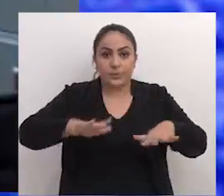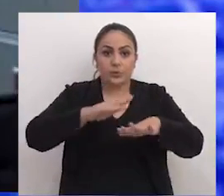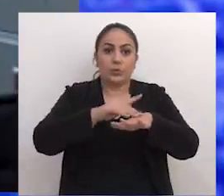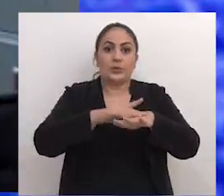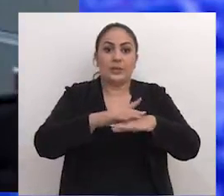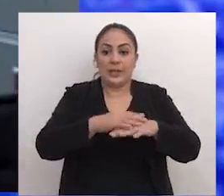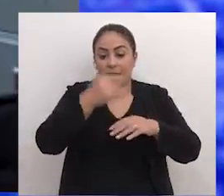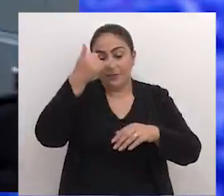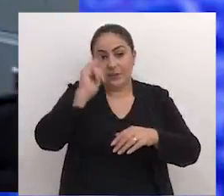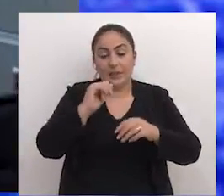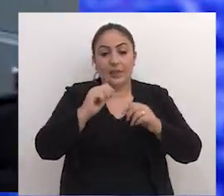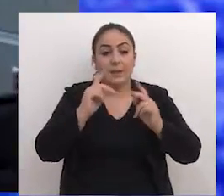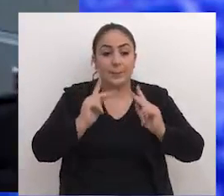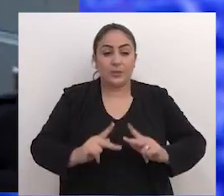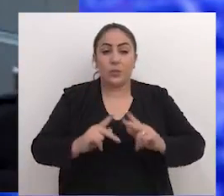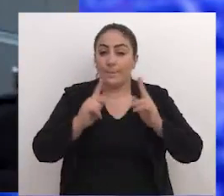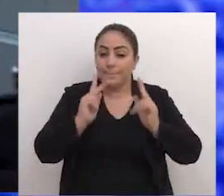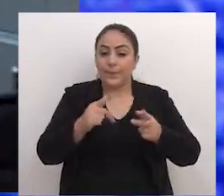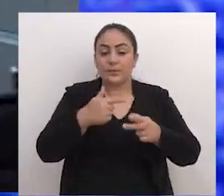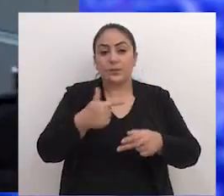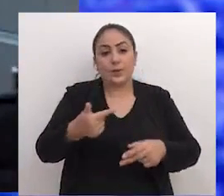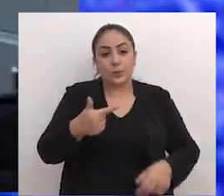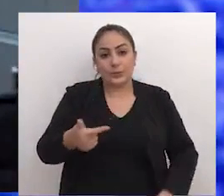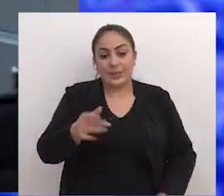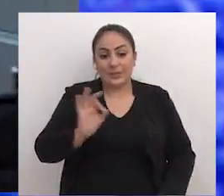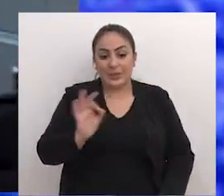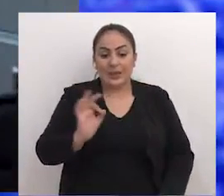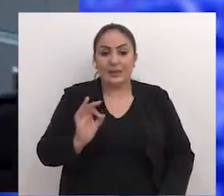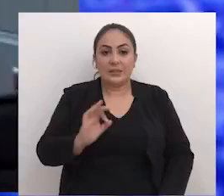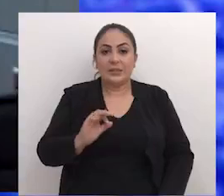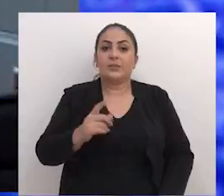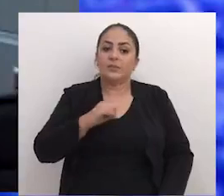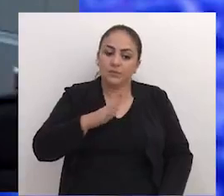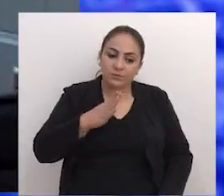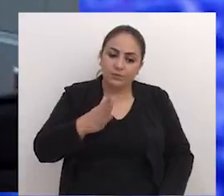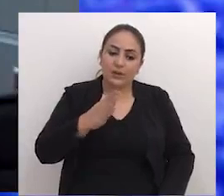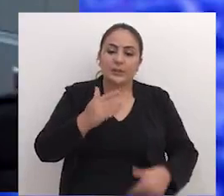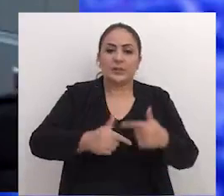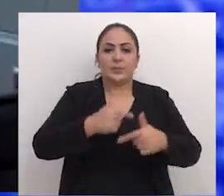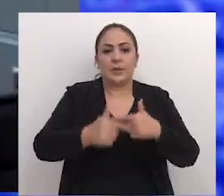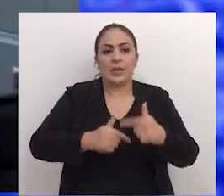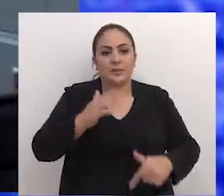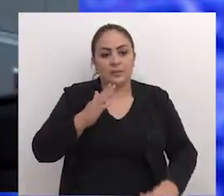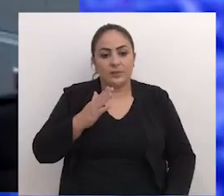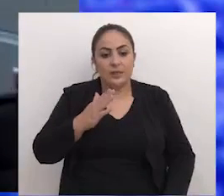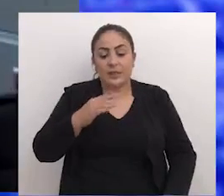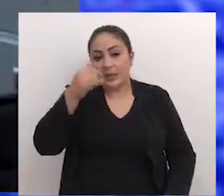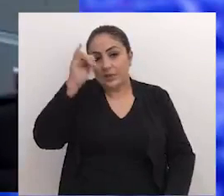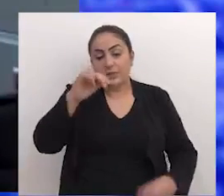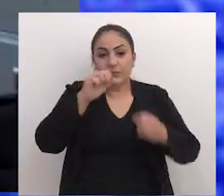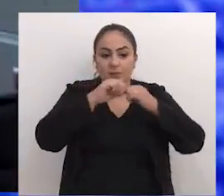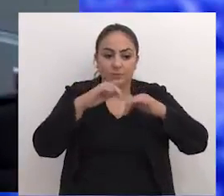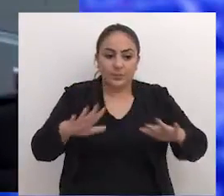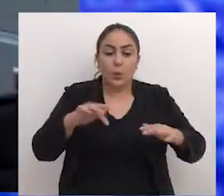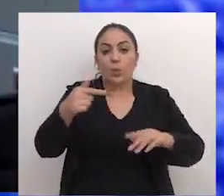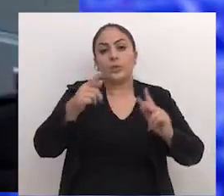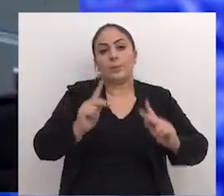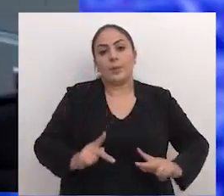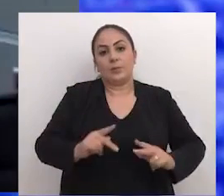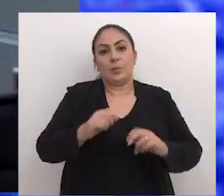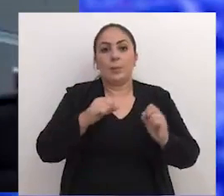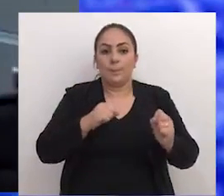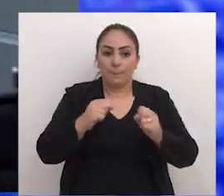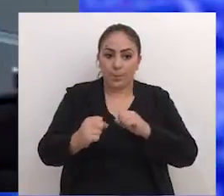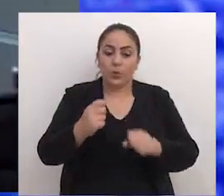doença. Evitar que essas pessoas, mesmo que elas não tenham sintomas, elas estejam indo trabalhar, estejam contaminando outras pessoas